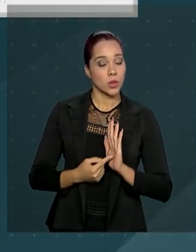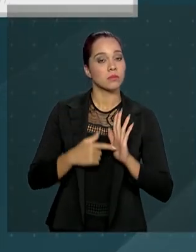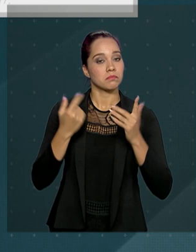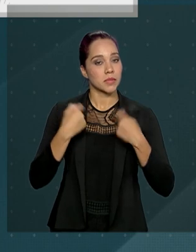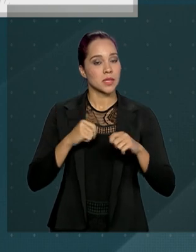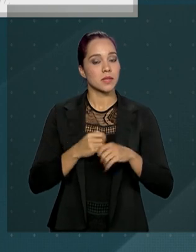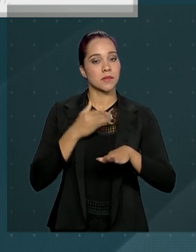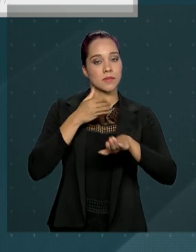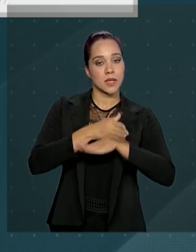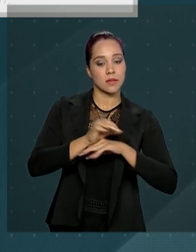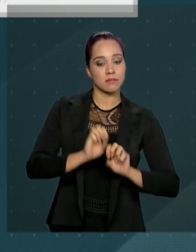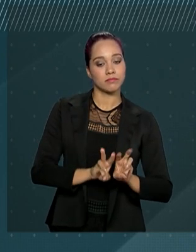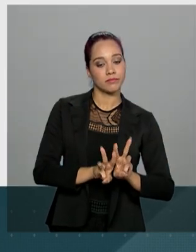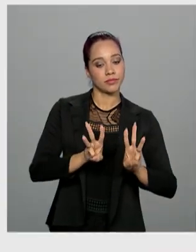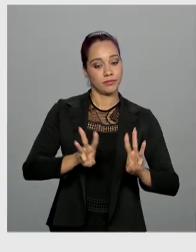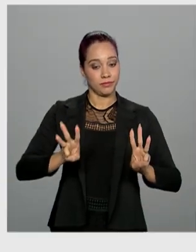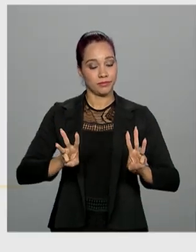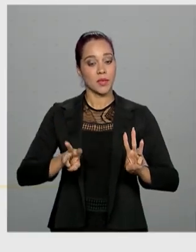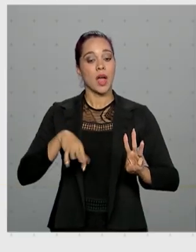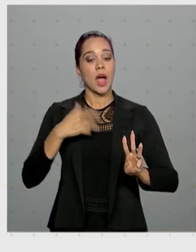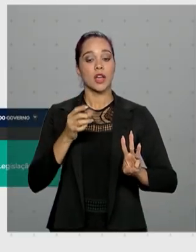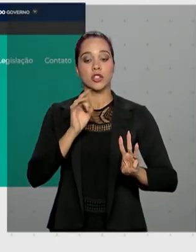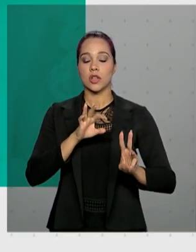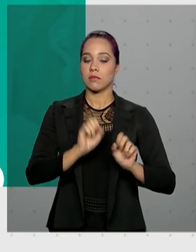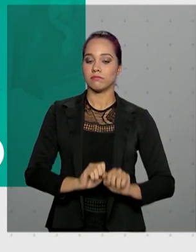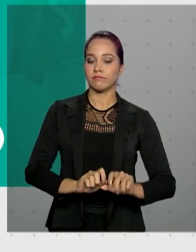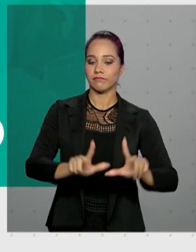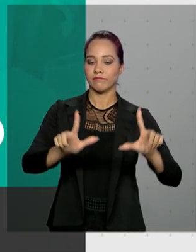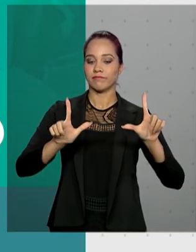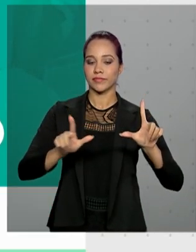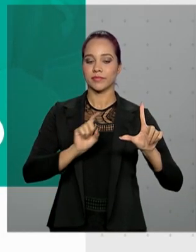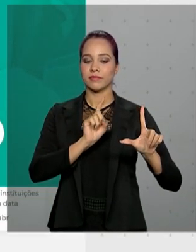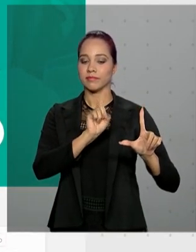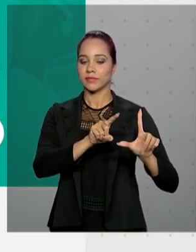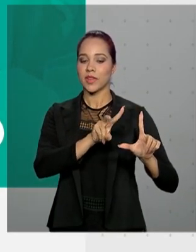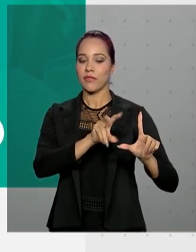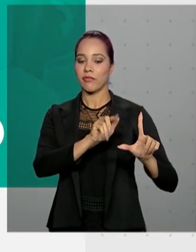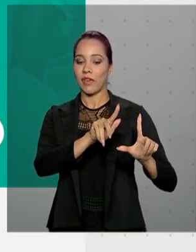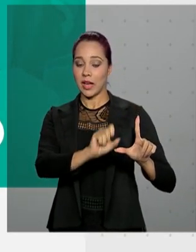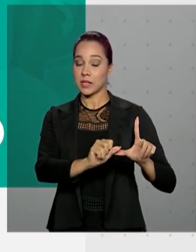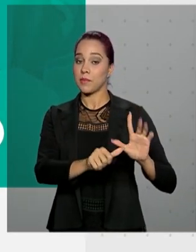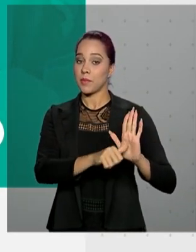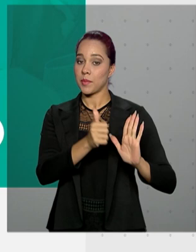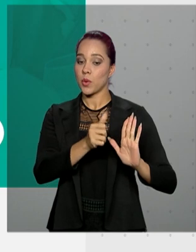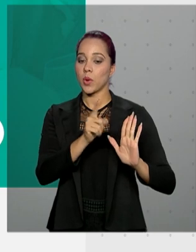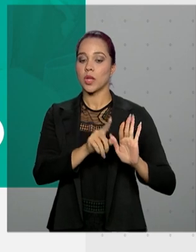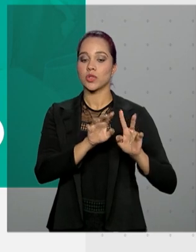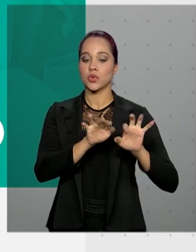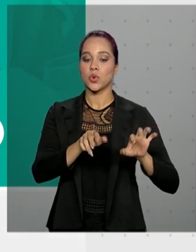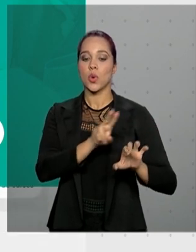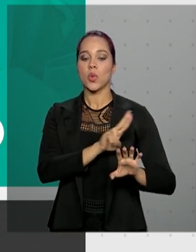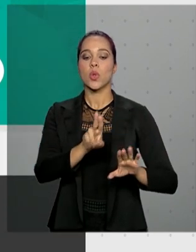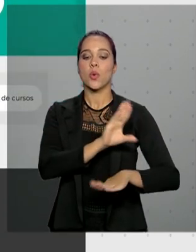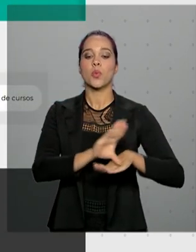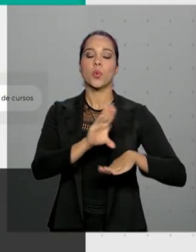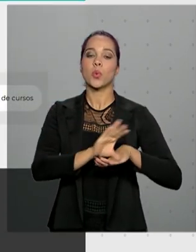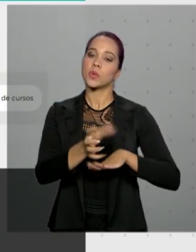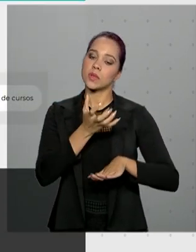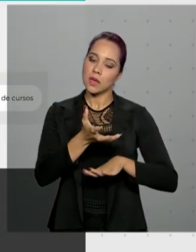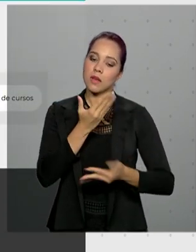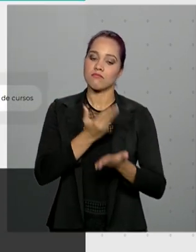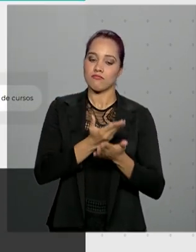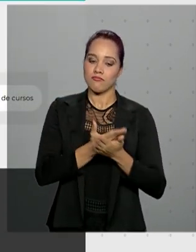preciso acessar o site do sisu aí é só clicar na aba vagas o primeiro passo é digitar o nome do curso que você quer